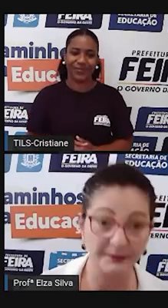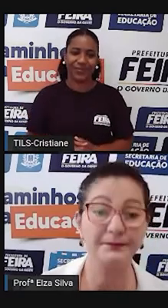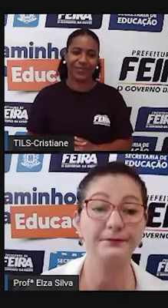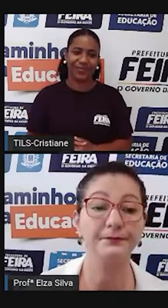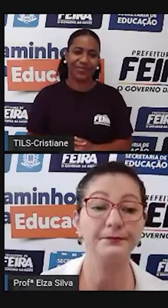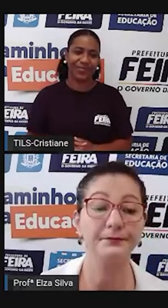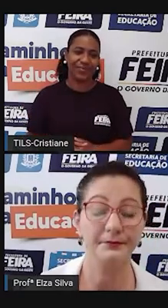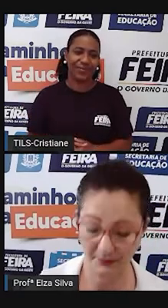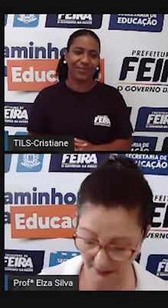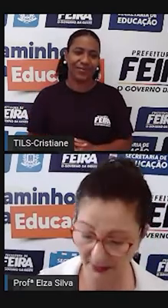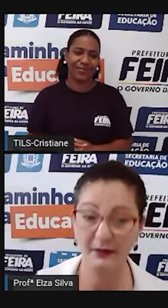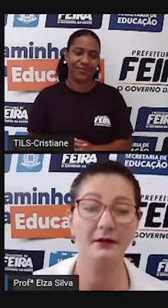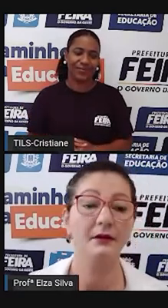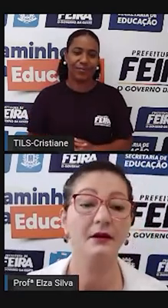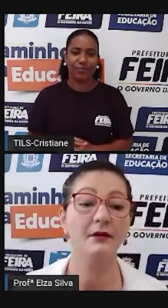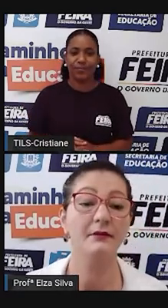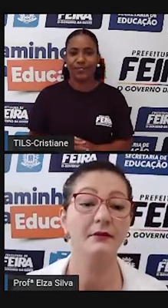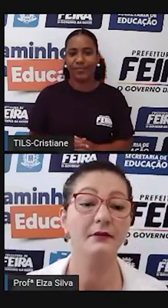C-Y-R-L-I-N-G.